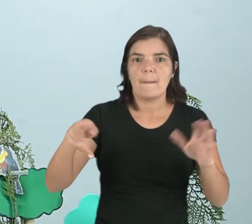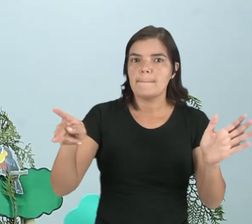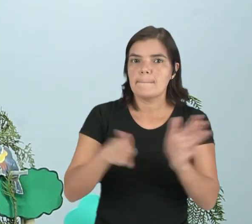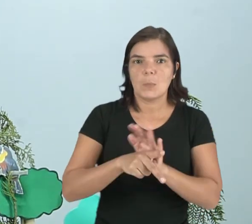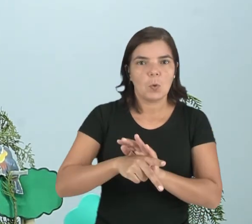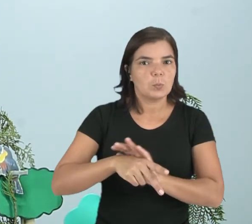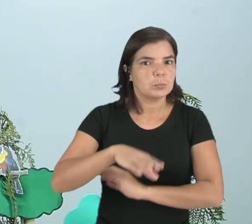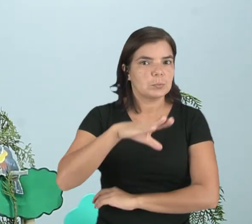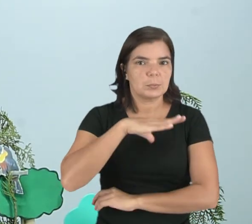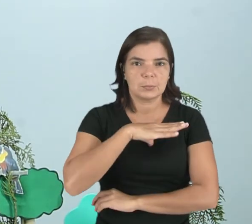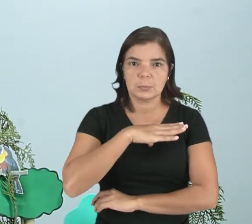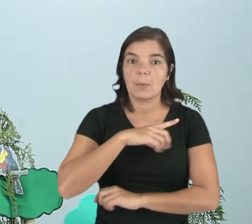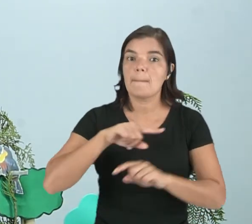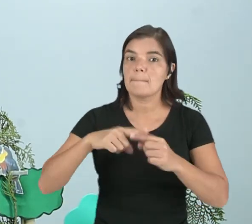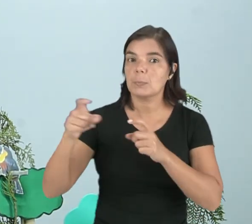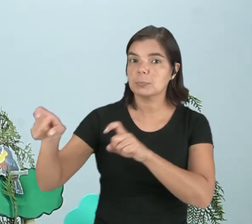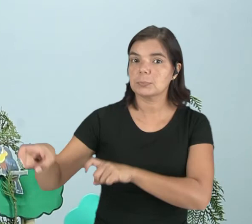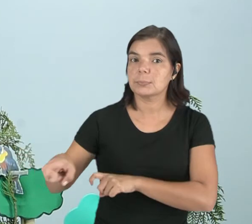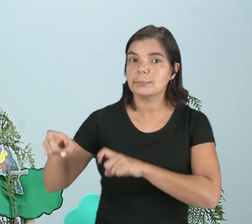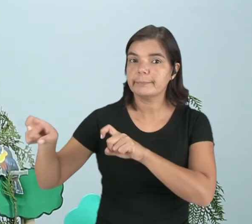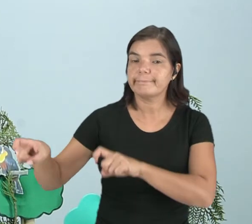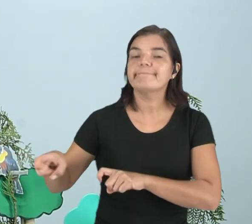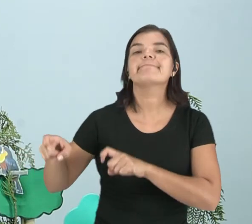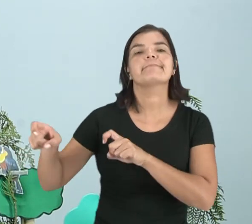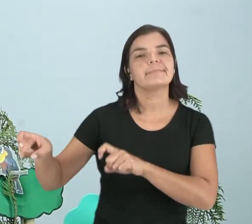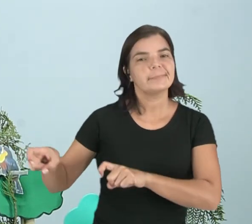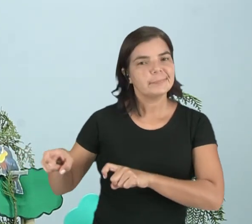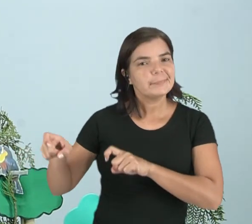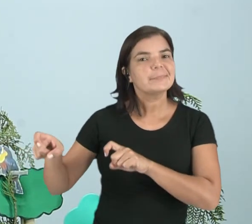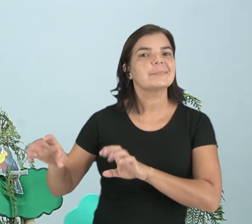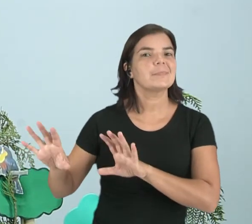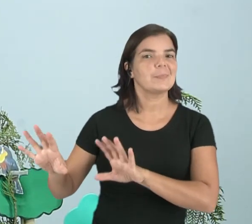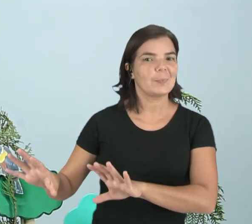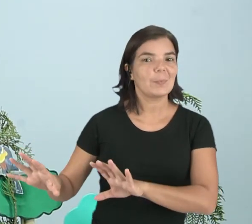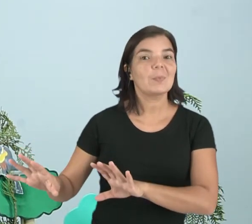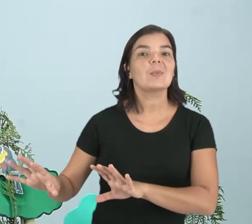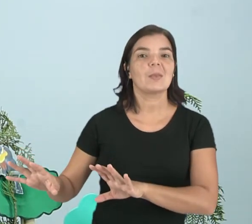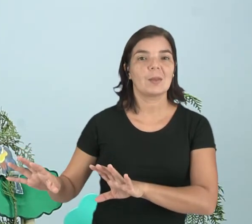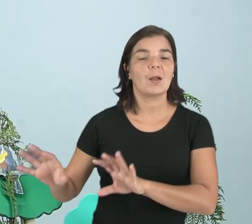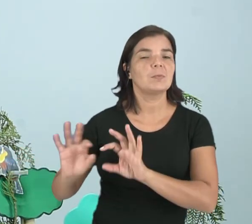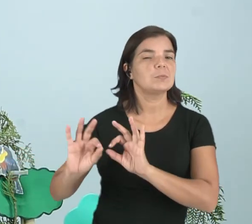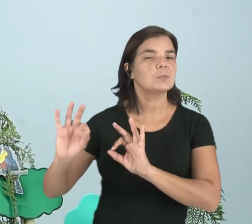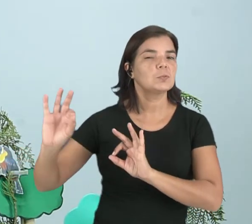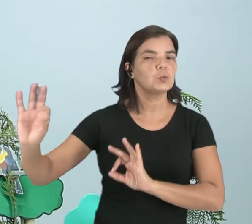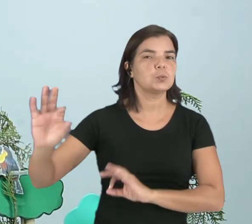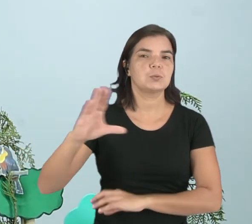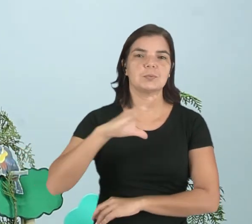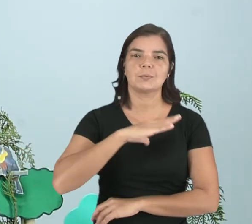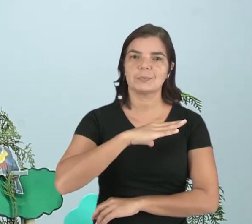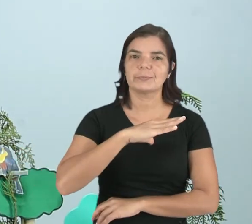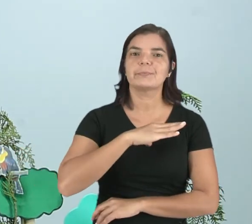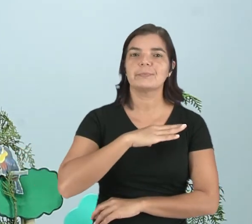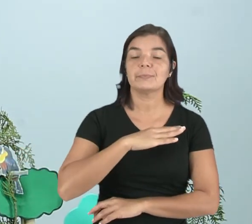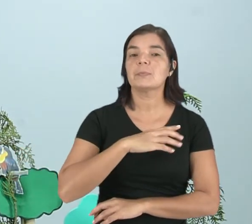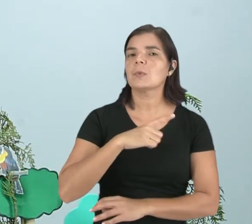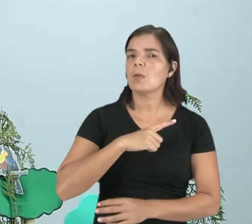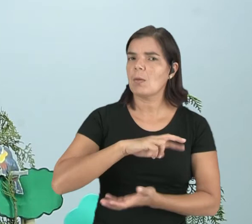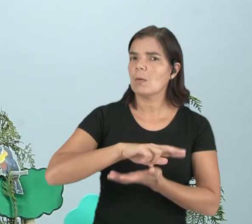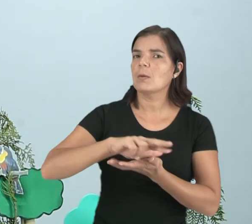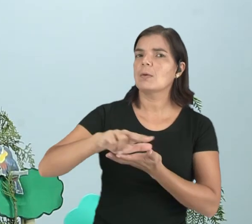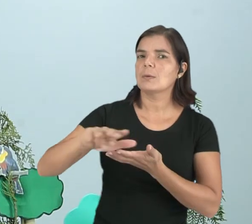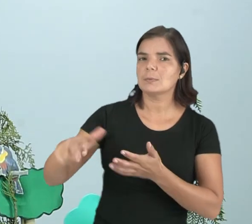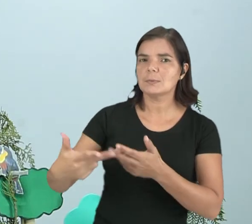cidade, é no campo, né, na zona rural, onde fica bem afastado da cidade. Então, tem